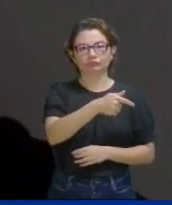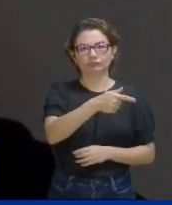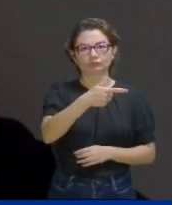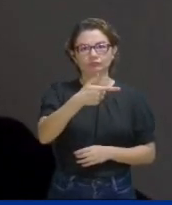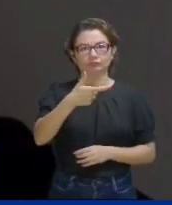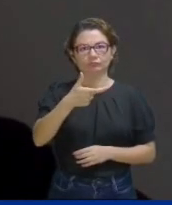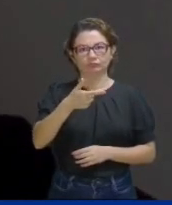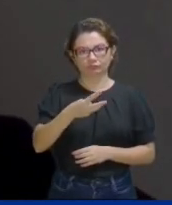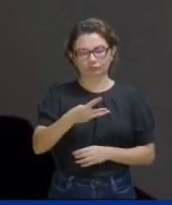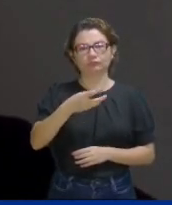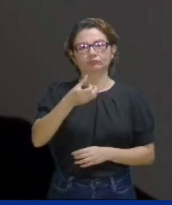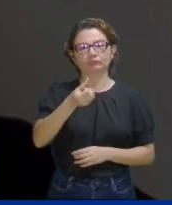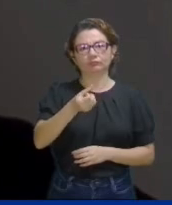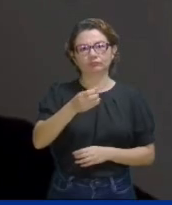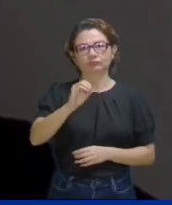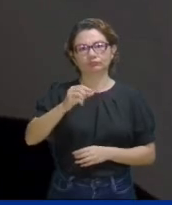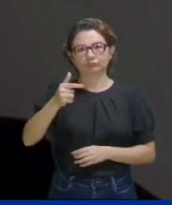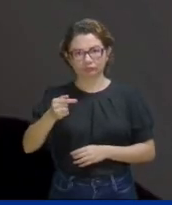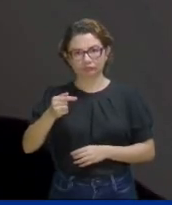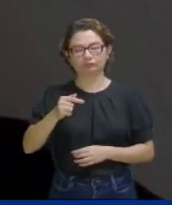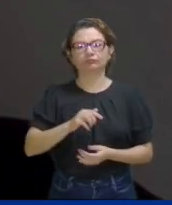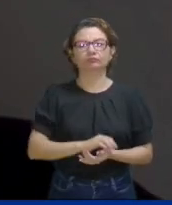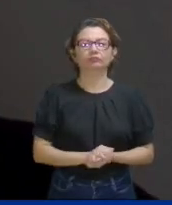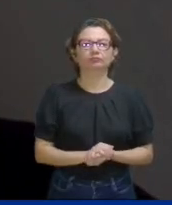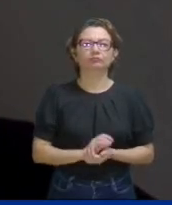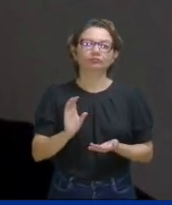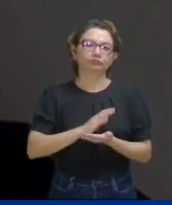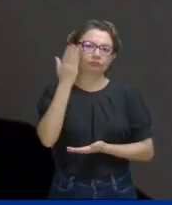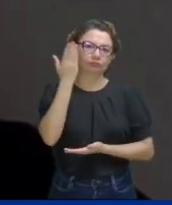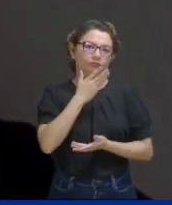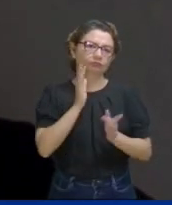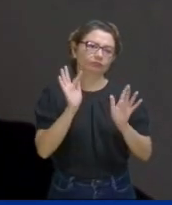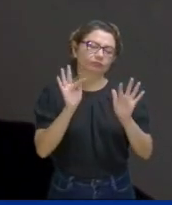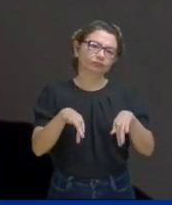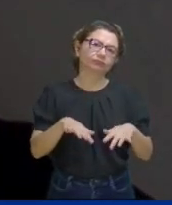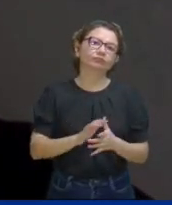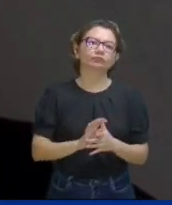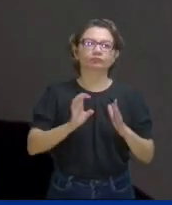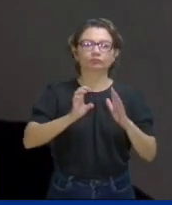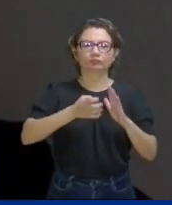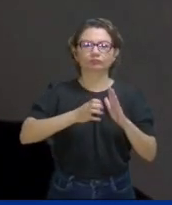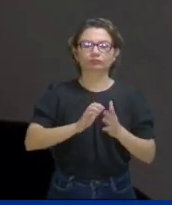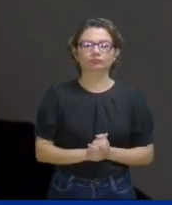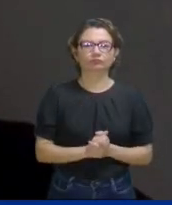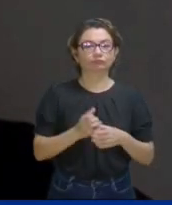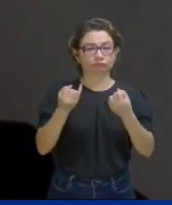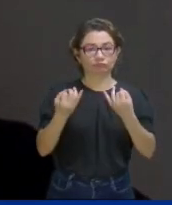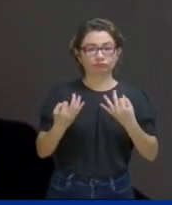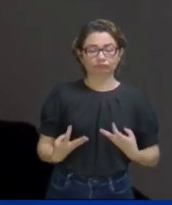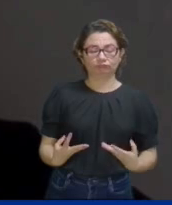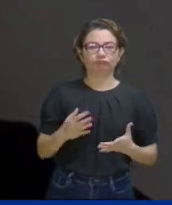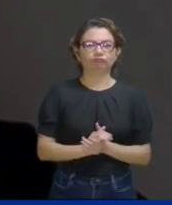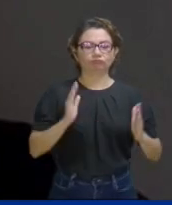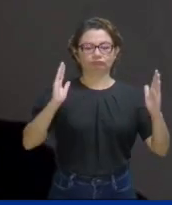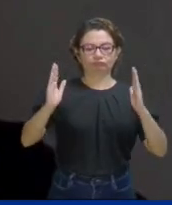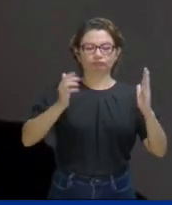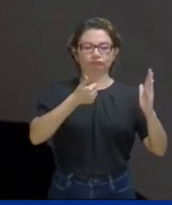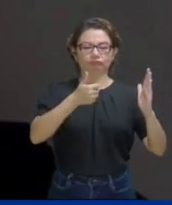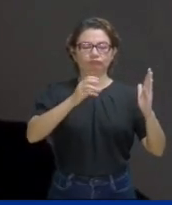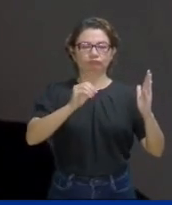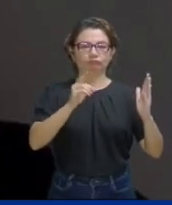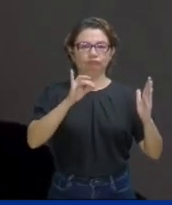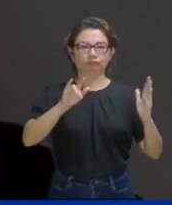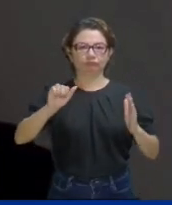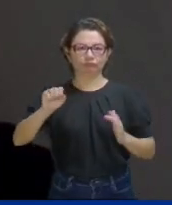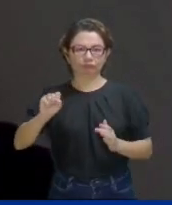23.607. Fim do prazo da apresentação das contas finais, o órgão partidário foi devidamente notificado para, no prazo de 3 dias,